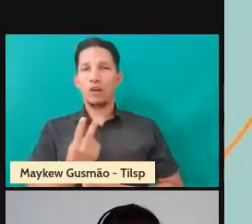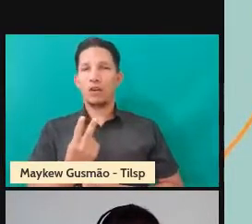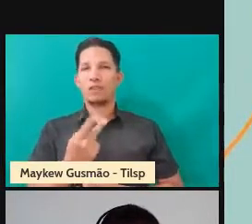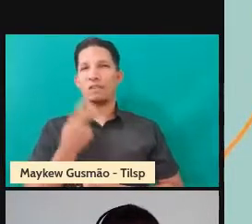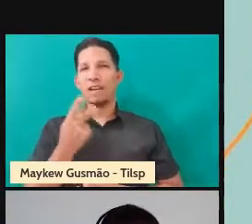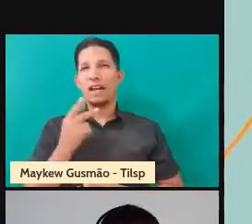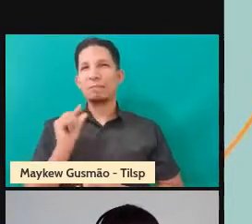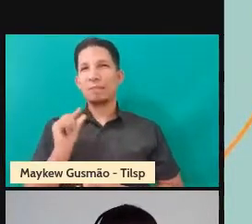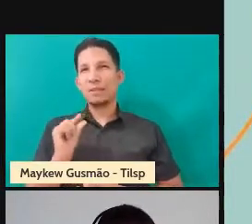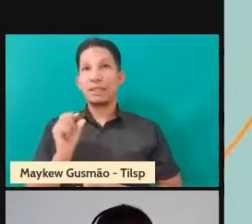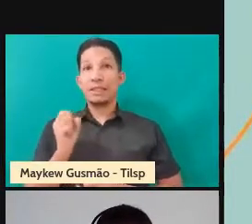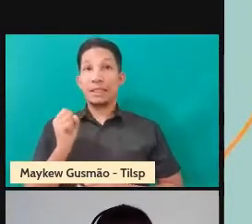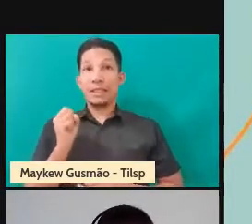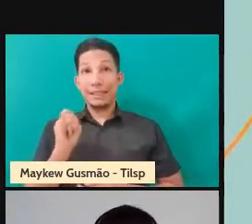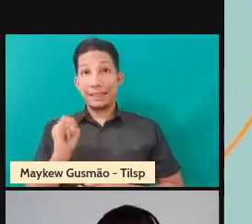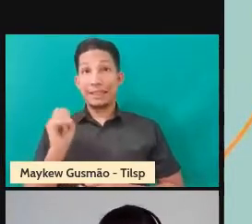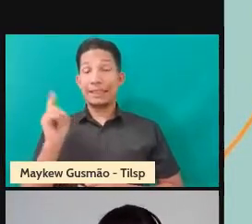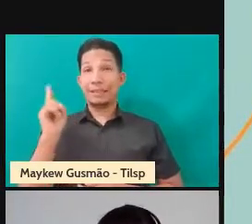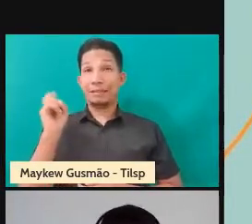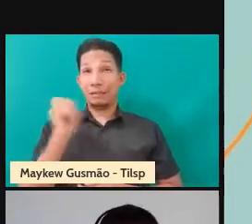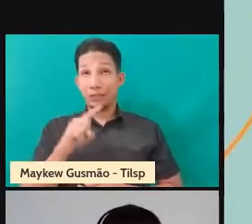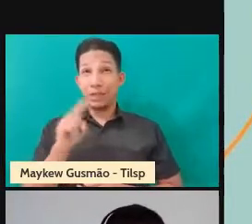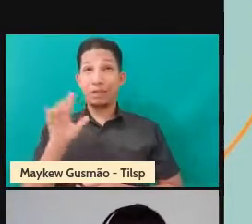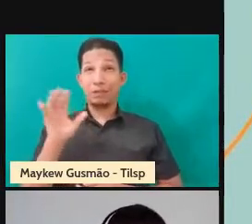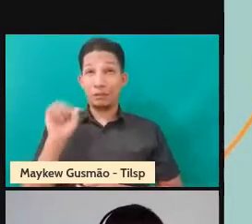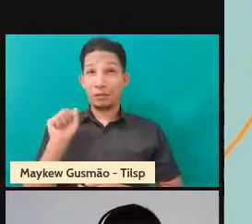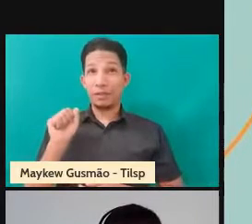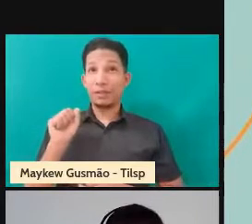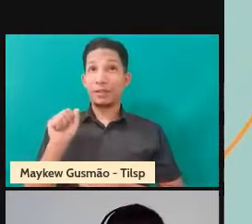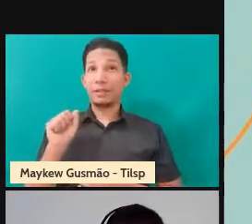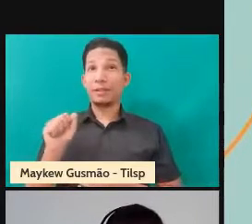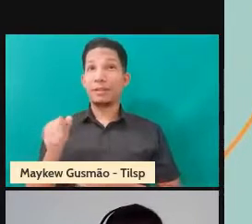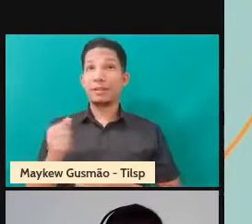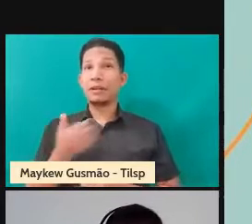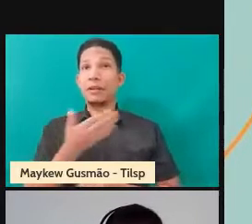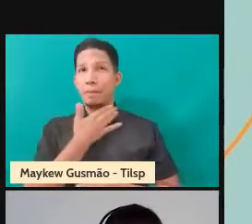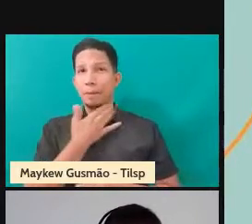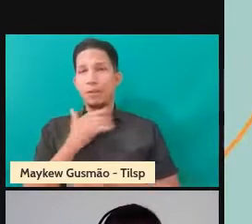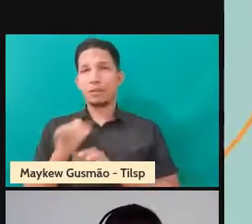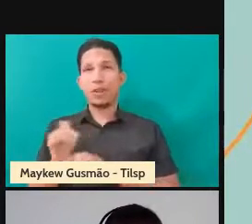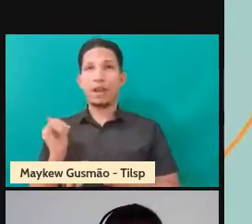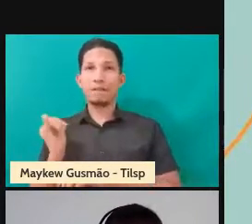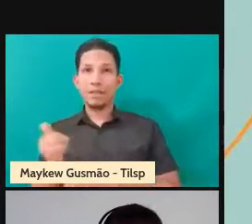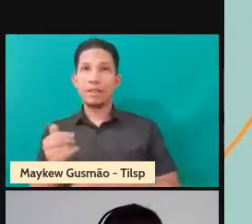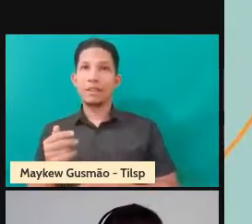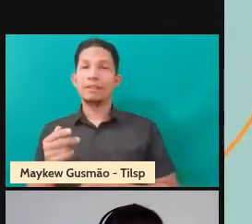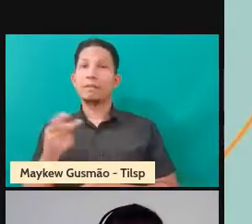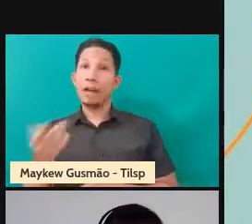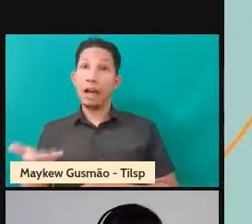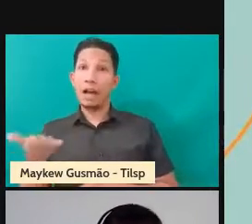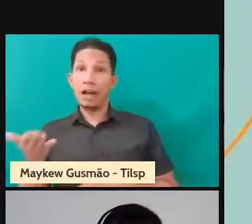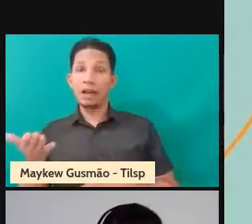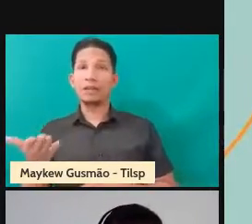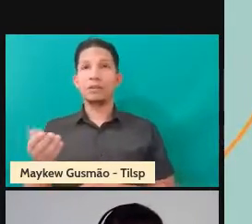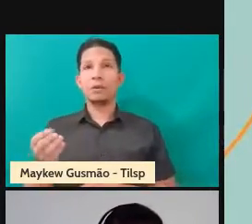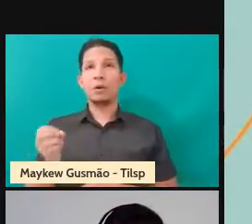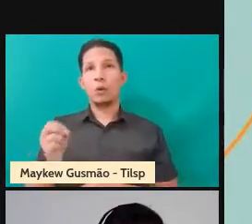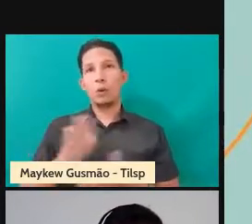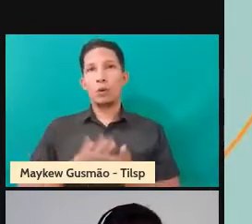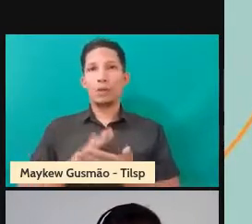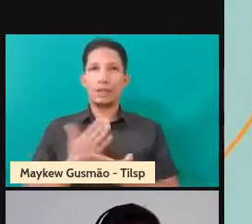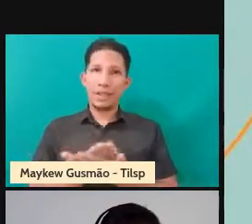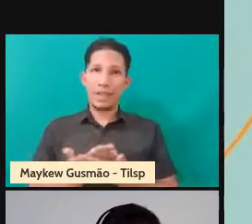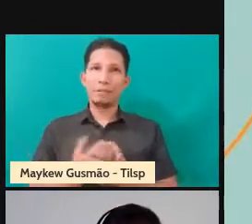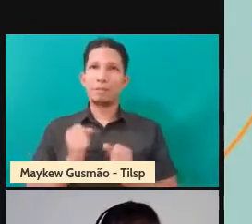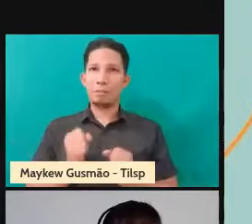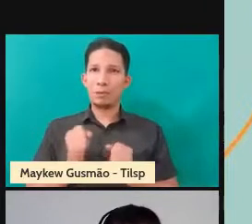então se tiverem uma dificuldade de escutar, só mandar uma mensagem aqui no no chat privado, ou os intérpretes também podem